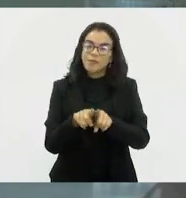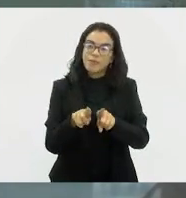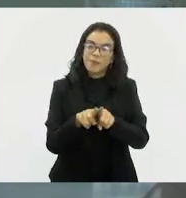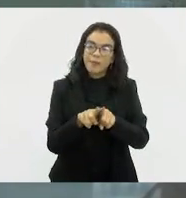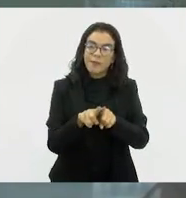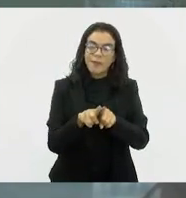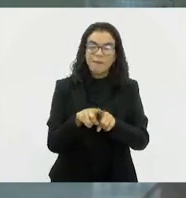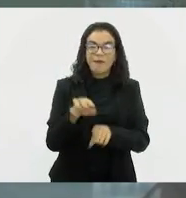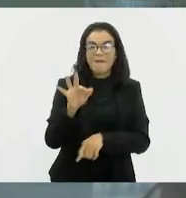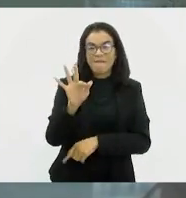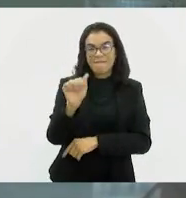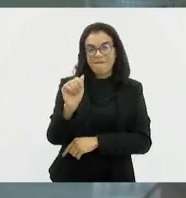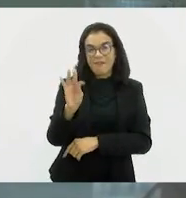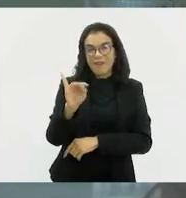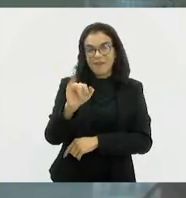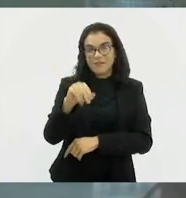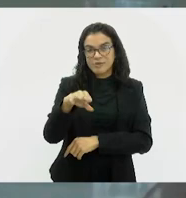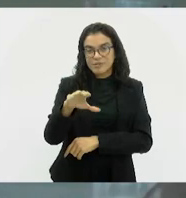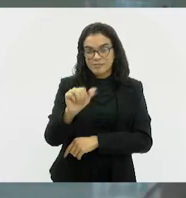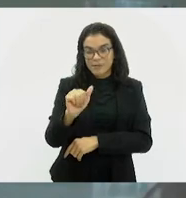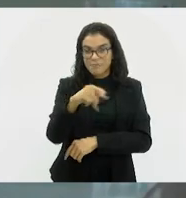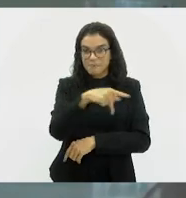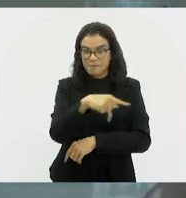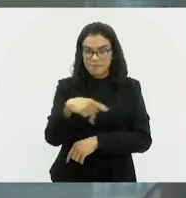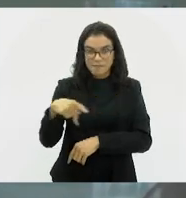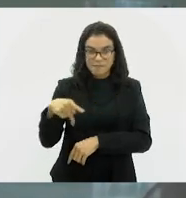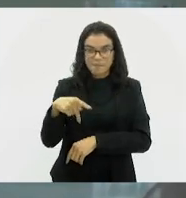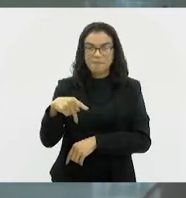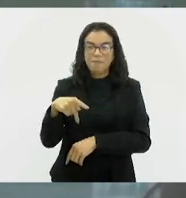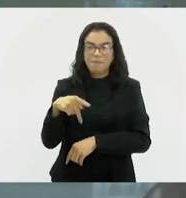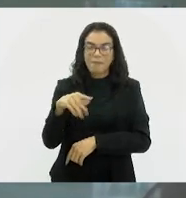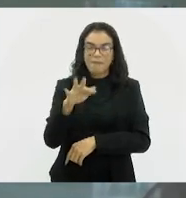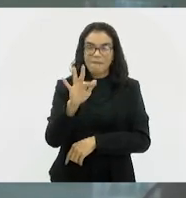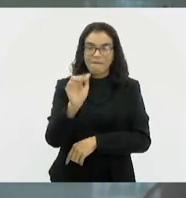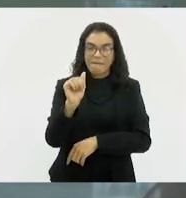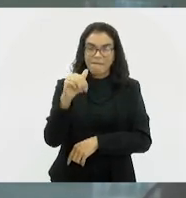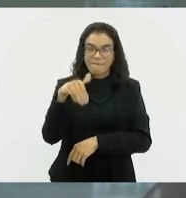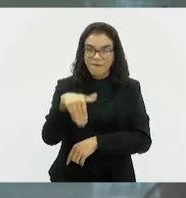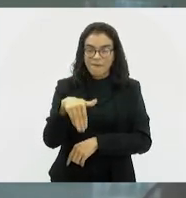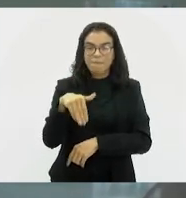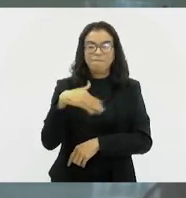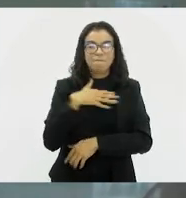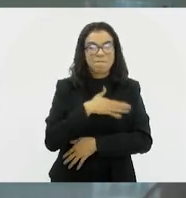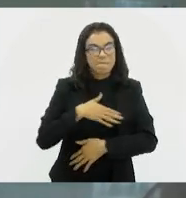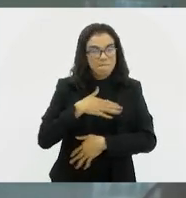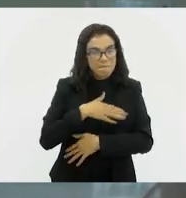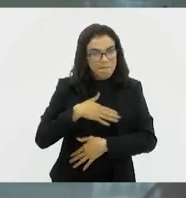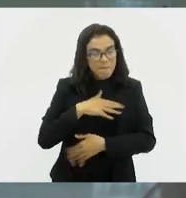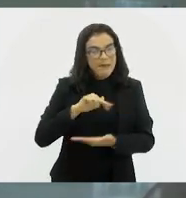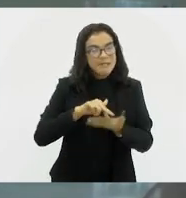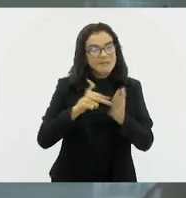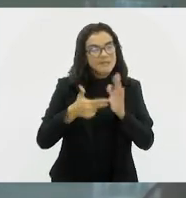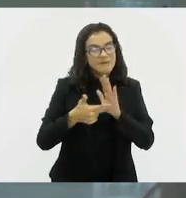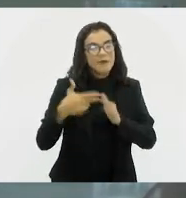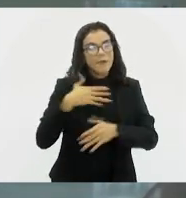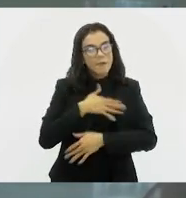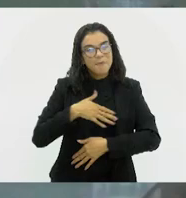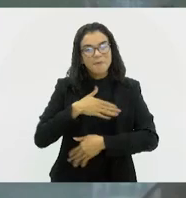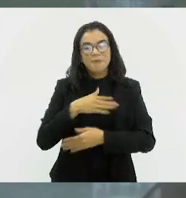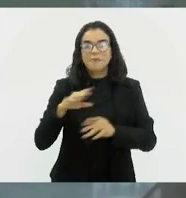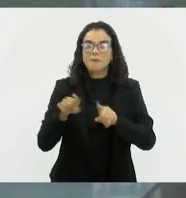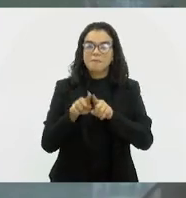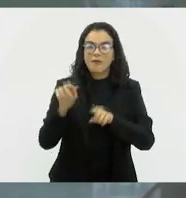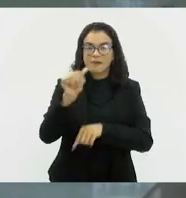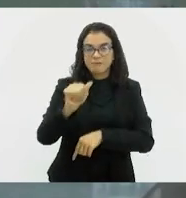Fátima Martins, presidente da FAM. Cumprimentando a Fátima, cumprimento todas as associações de moradores